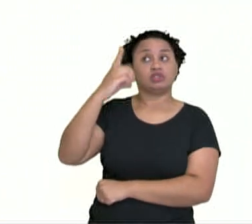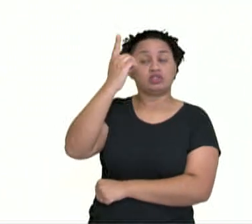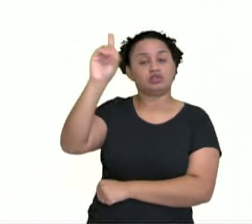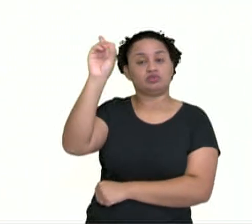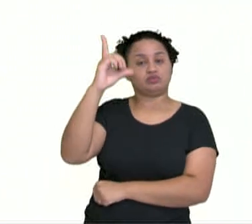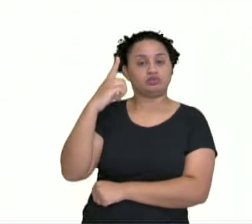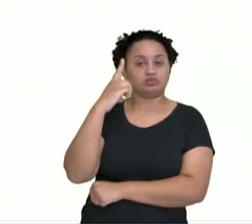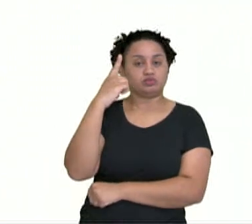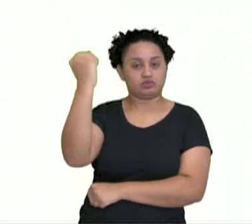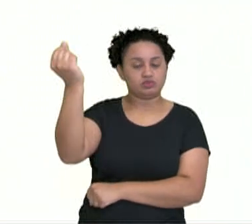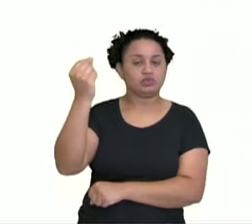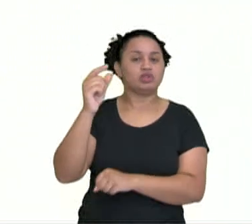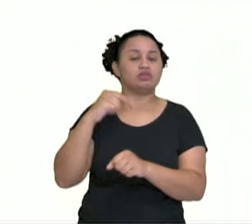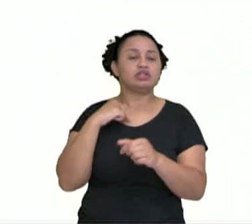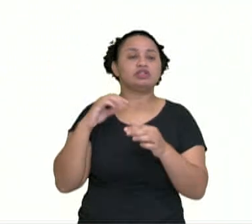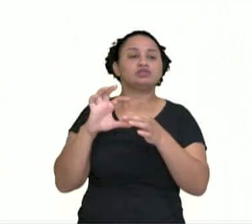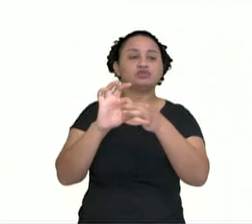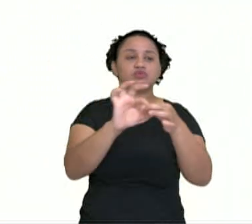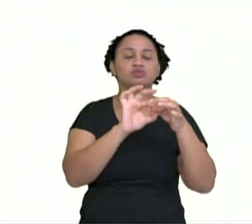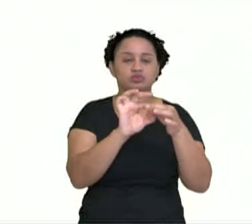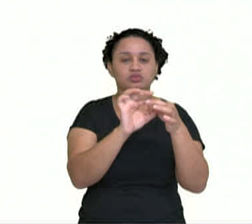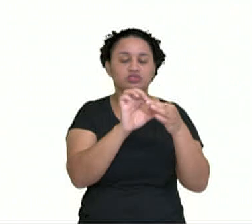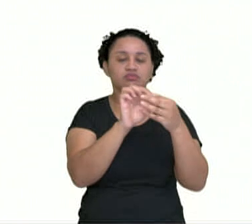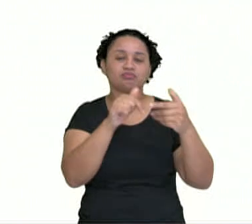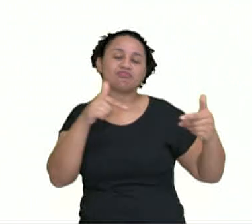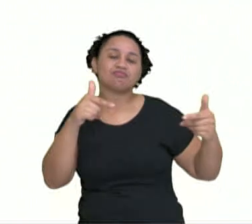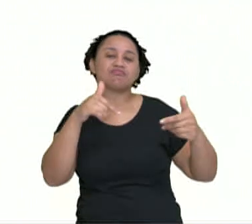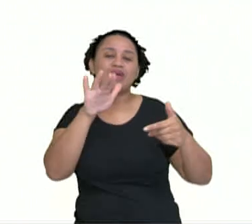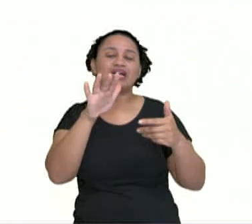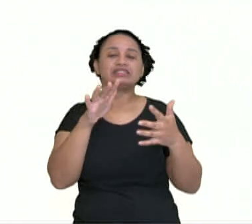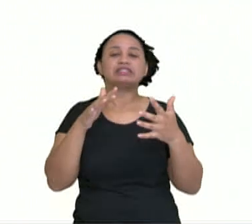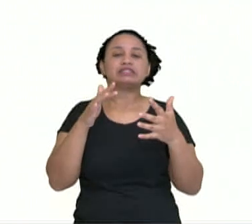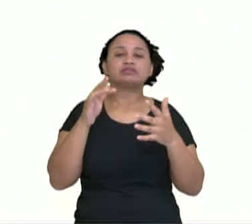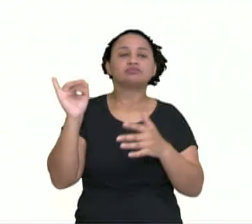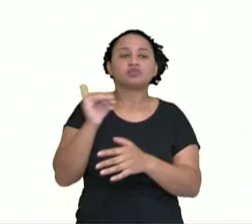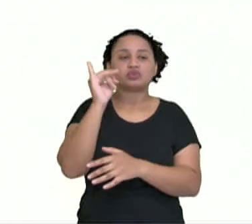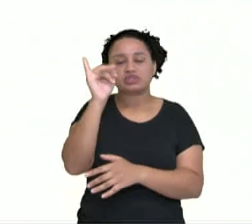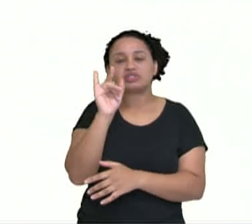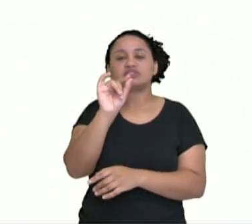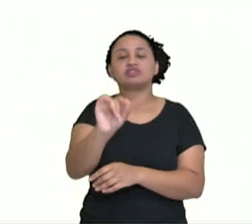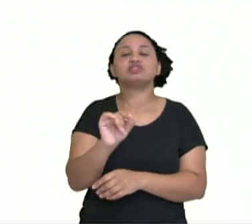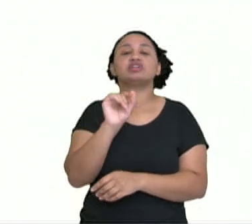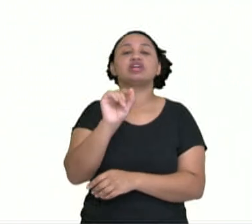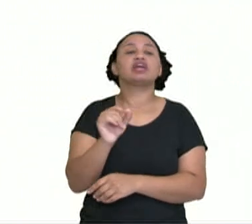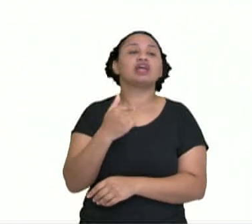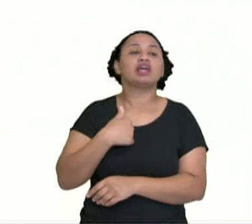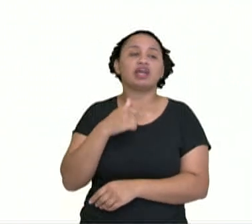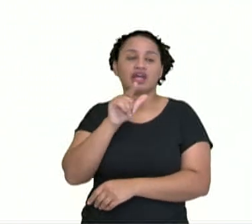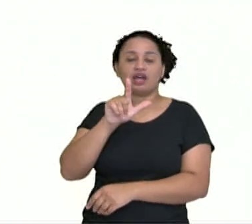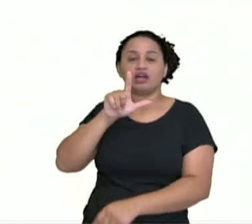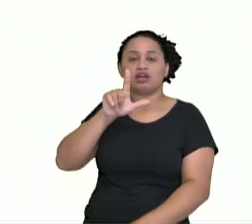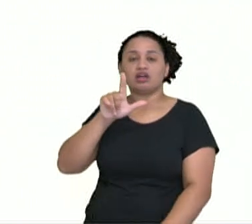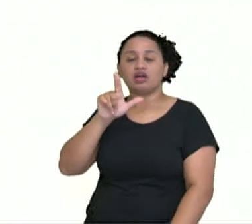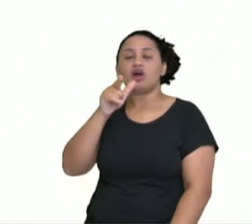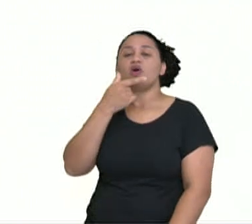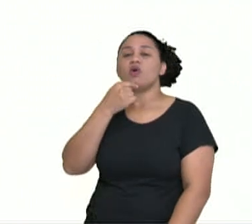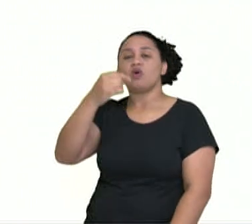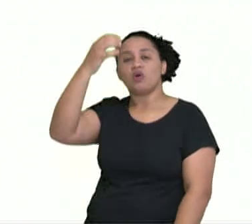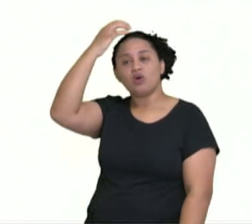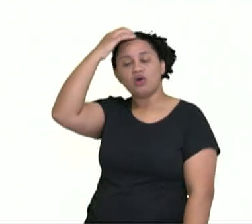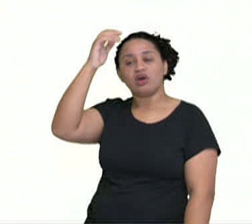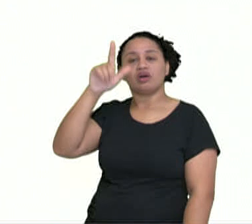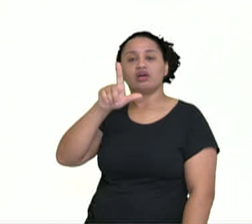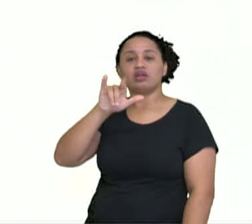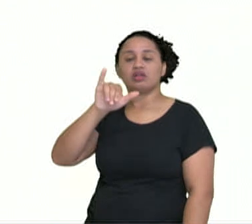uma das figuras mais imponentes do absolutismo monárquico dentro da Europa, que era o rei